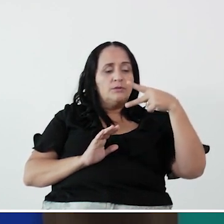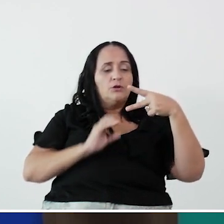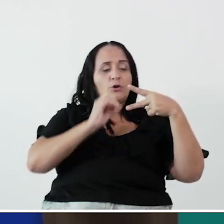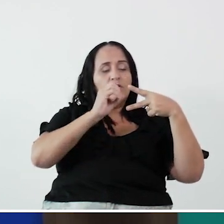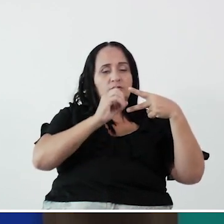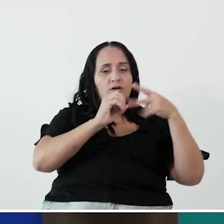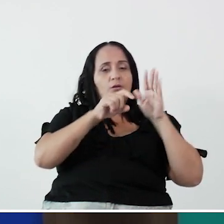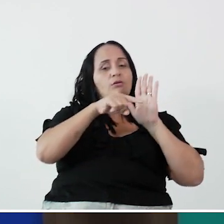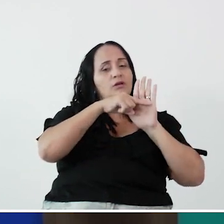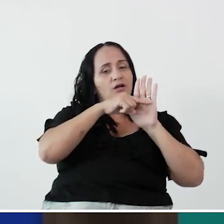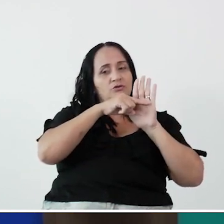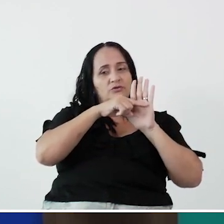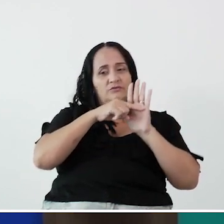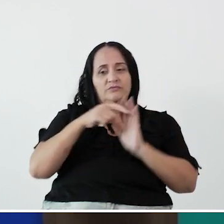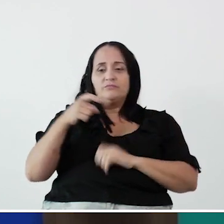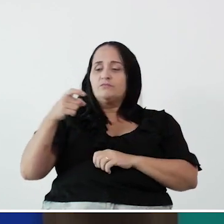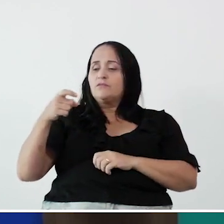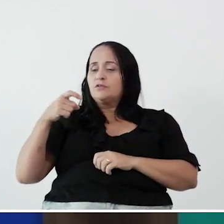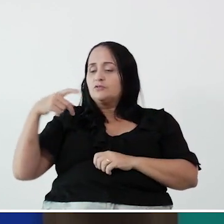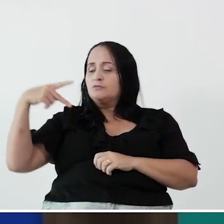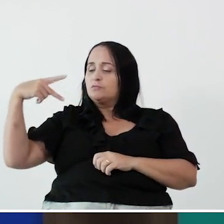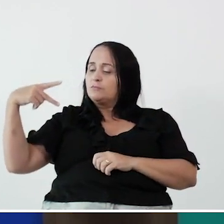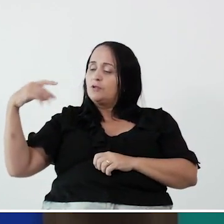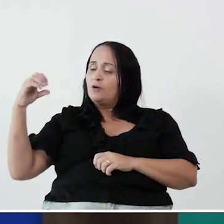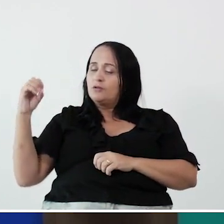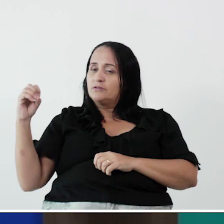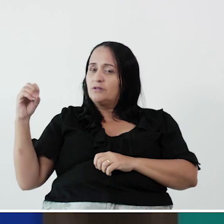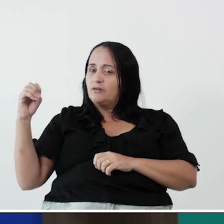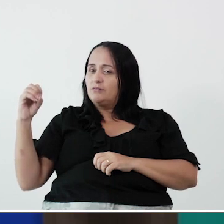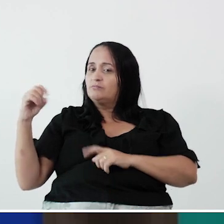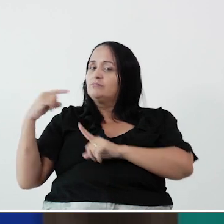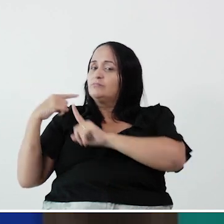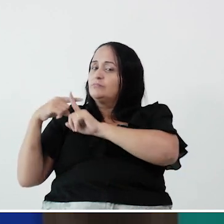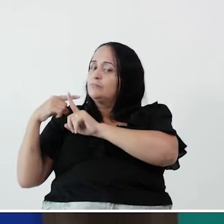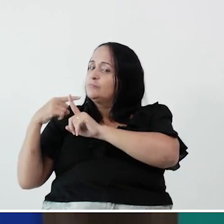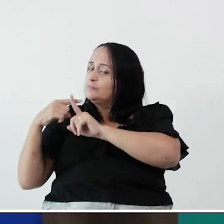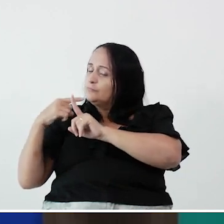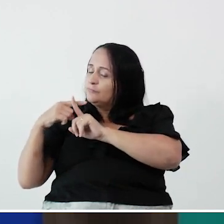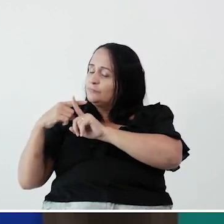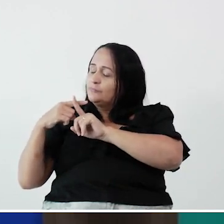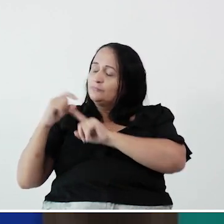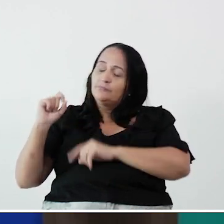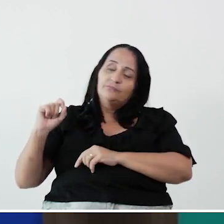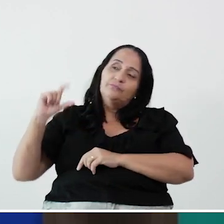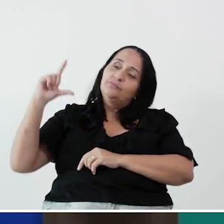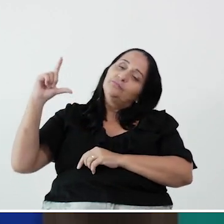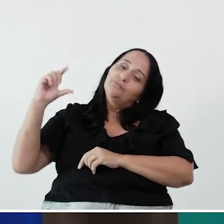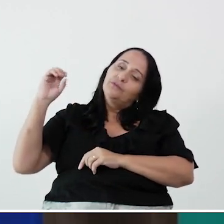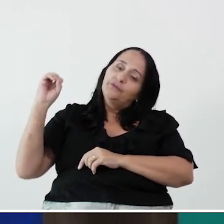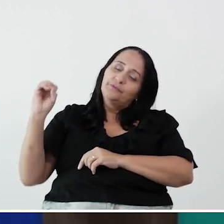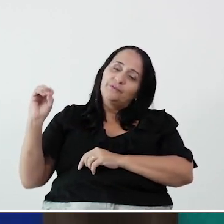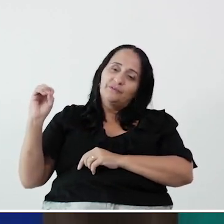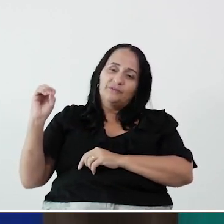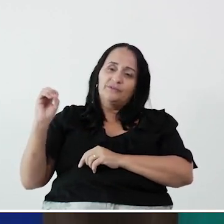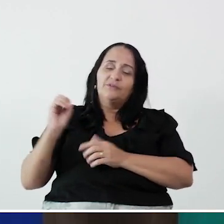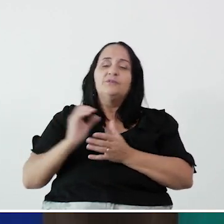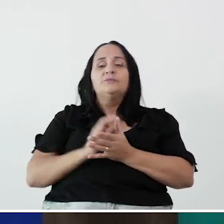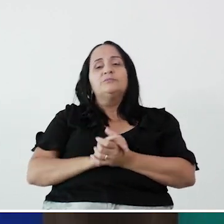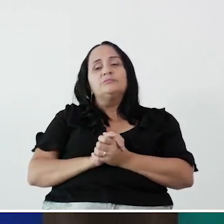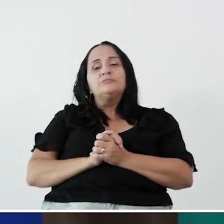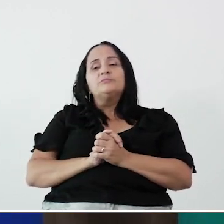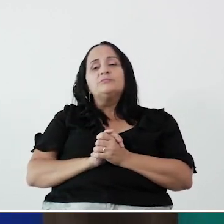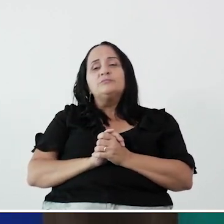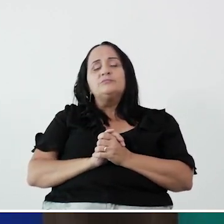Assim como dizer que um número positivo é afirmar que este número é maior do que